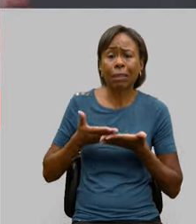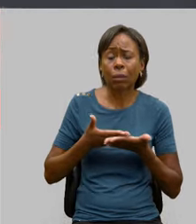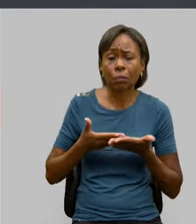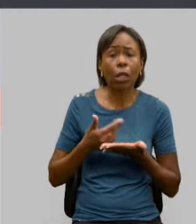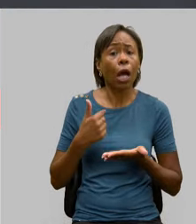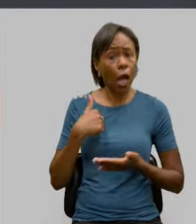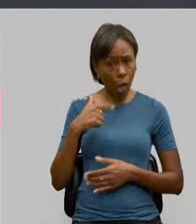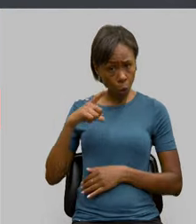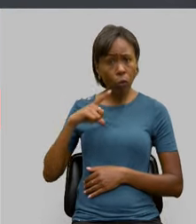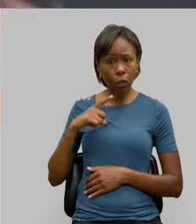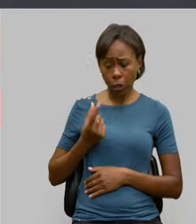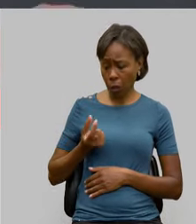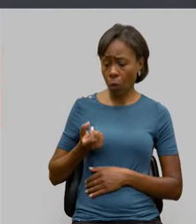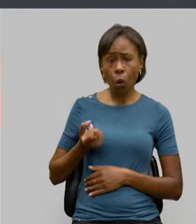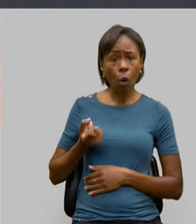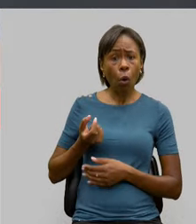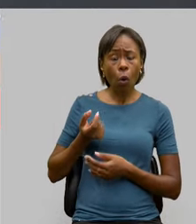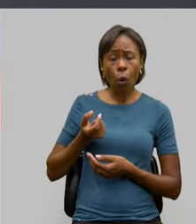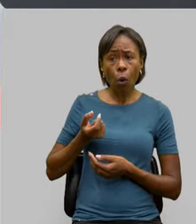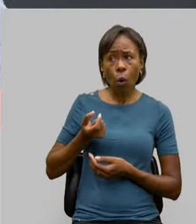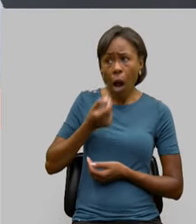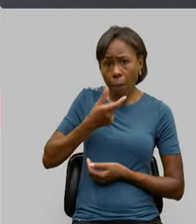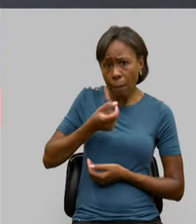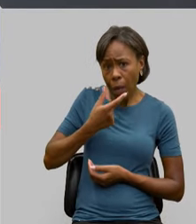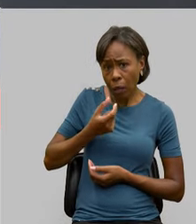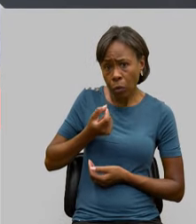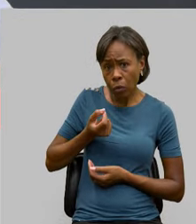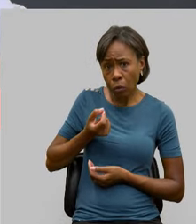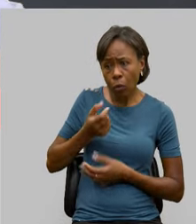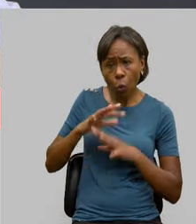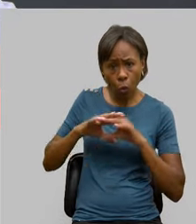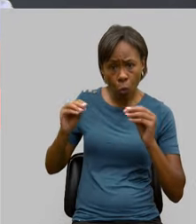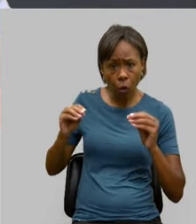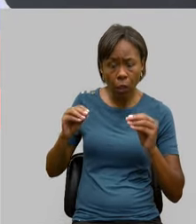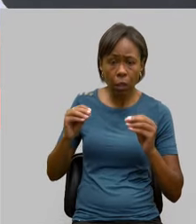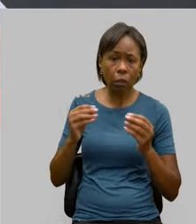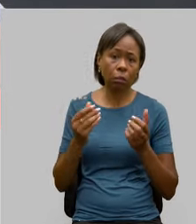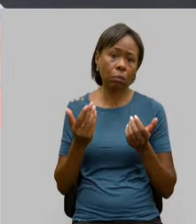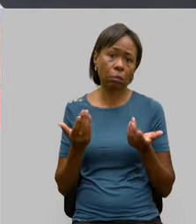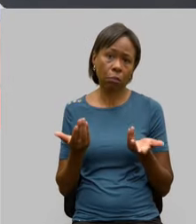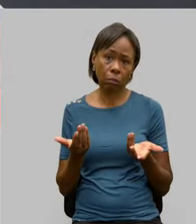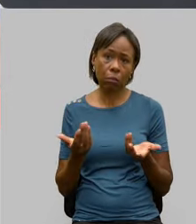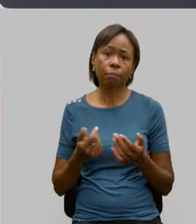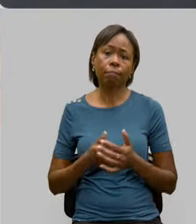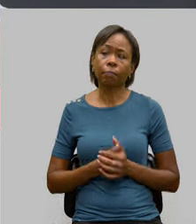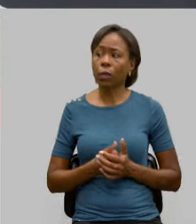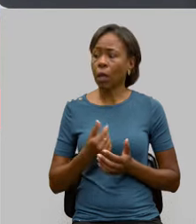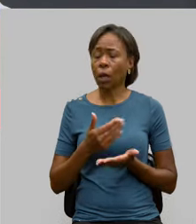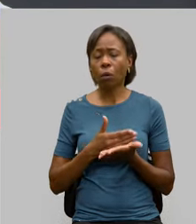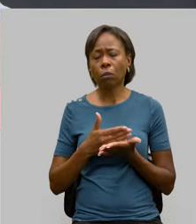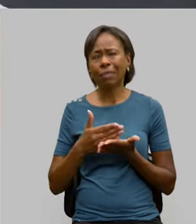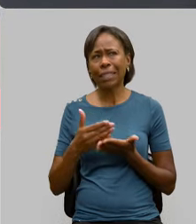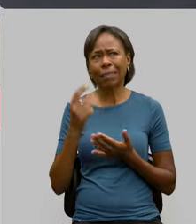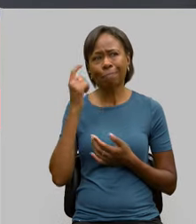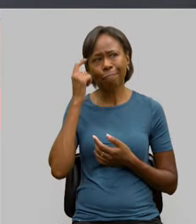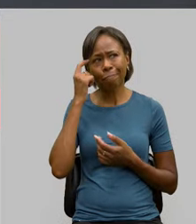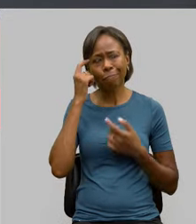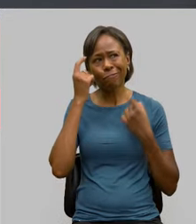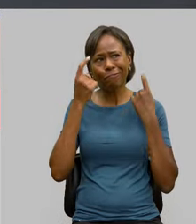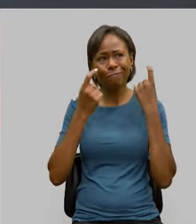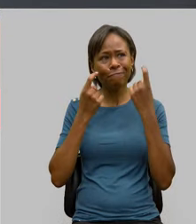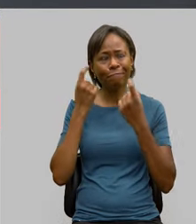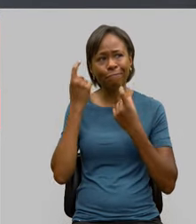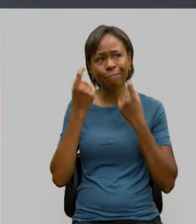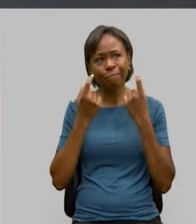remédio que eu sei que cura e aí eles começaram eu comecei a ver comecei a sentir uma preocupação e falei nós